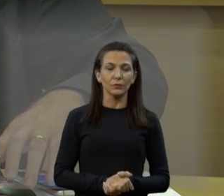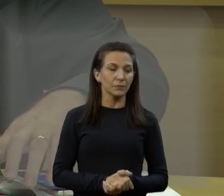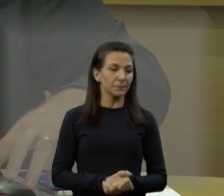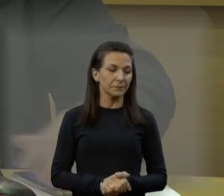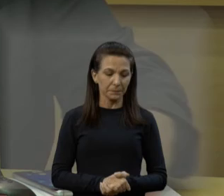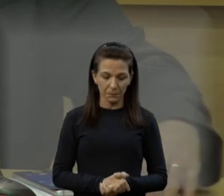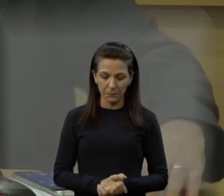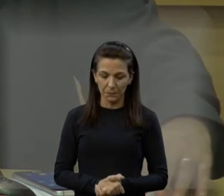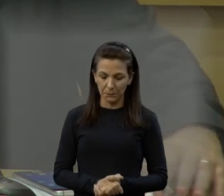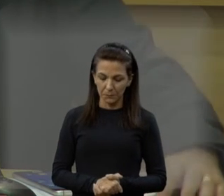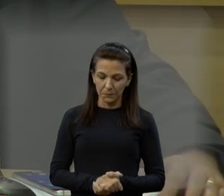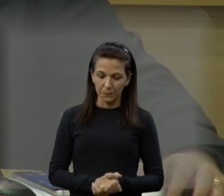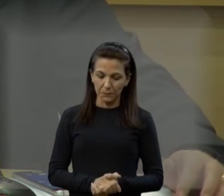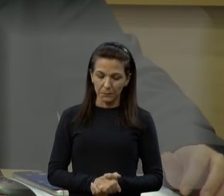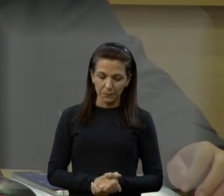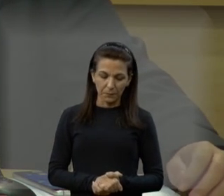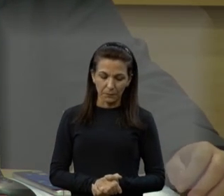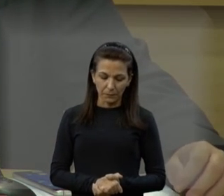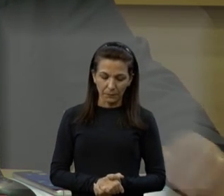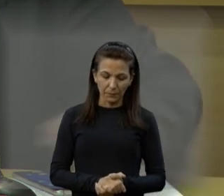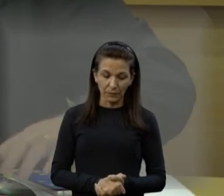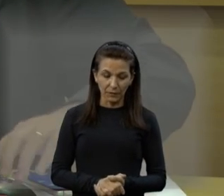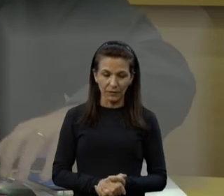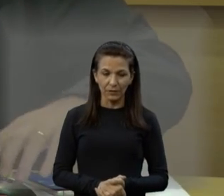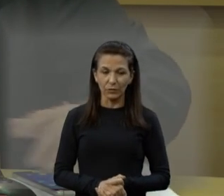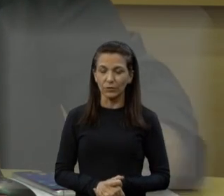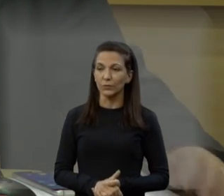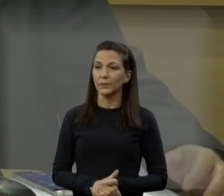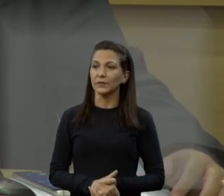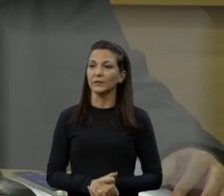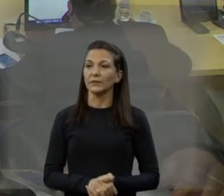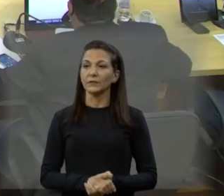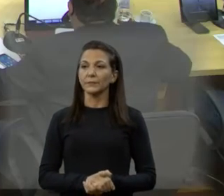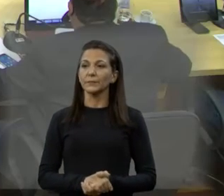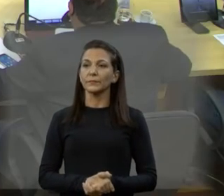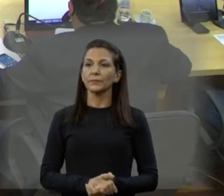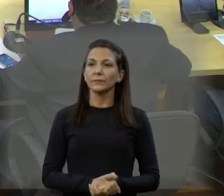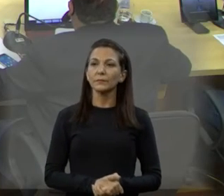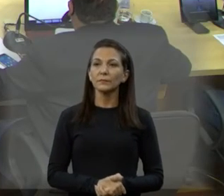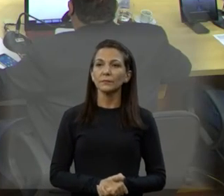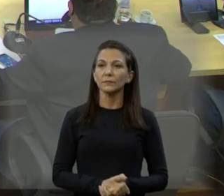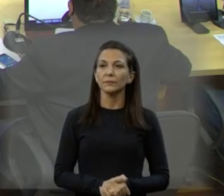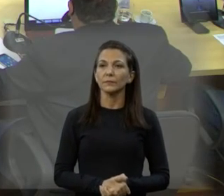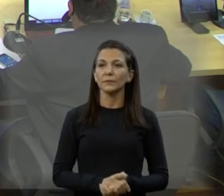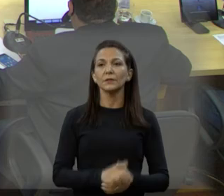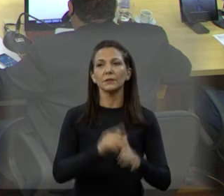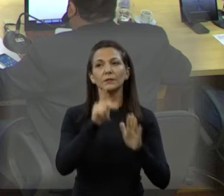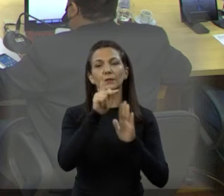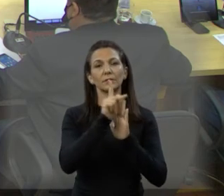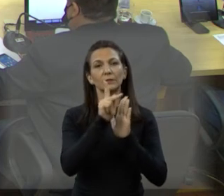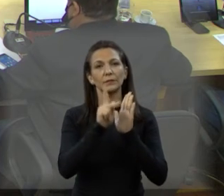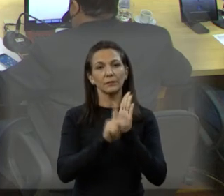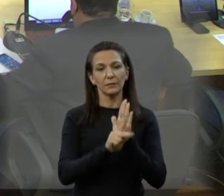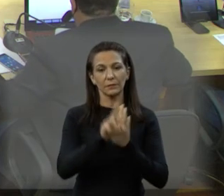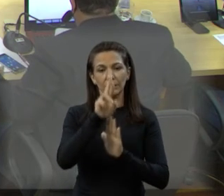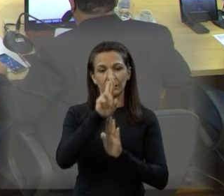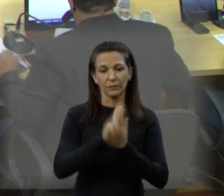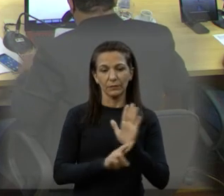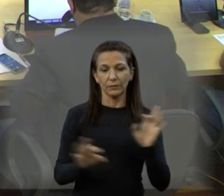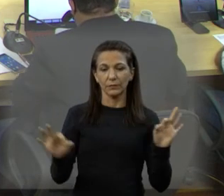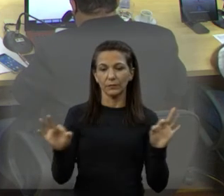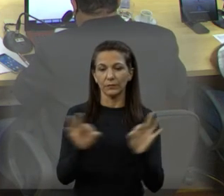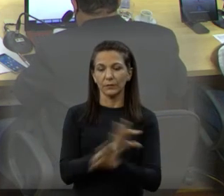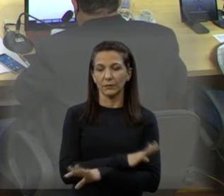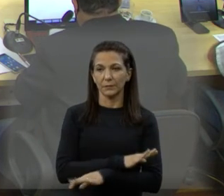e esse projeto finalizando esse projeto volta com a redação final ainda na sessão